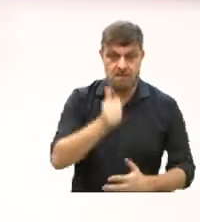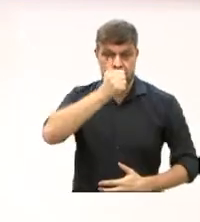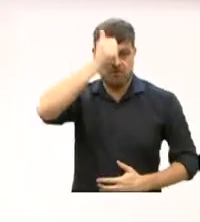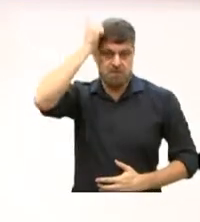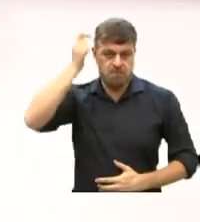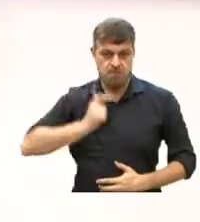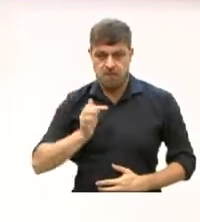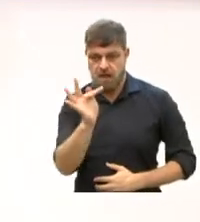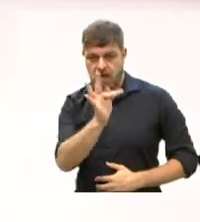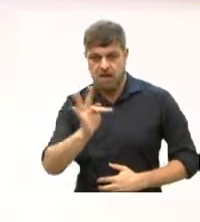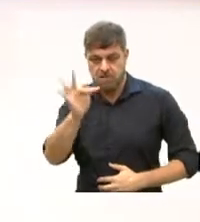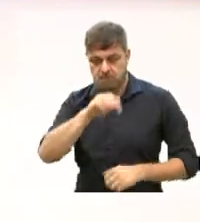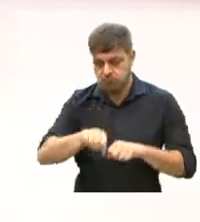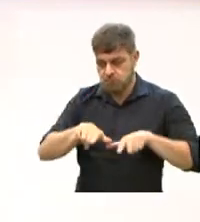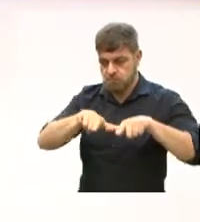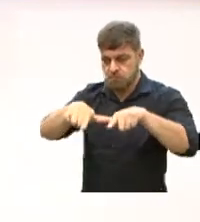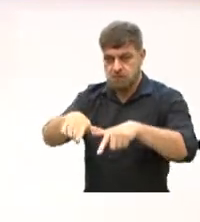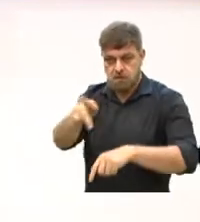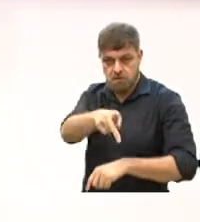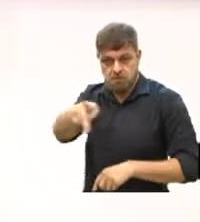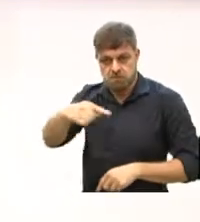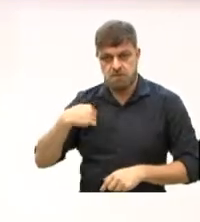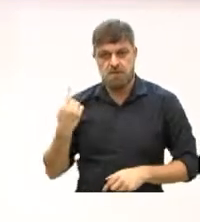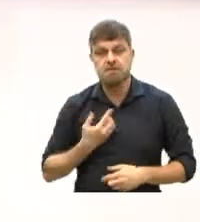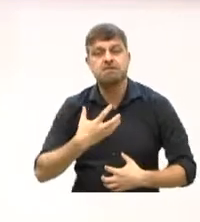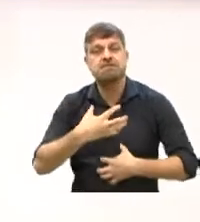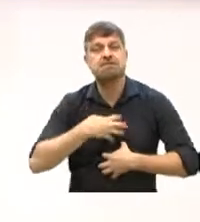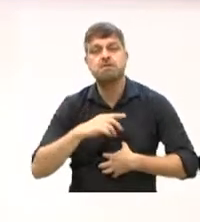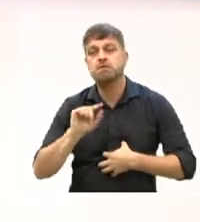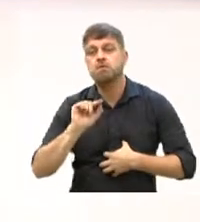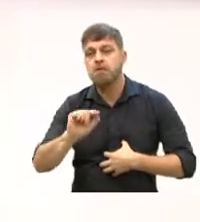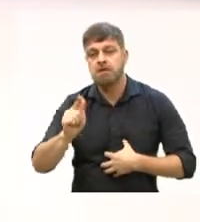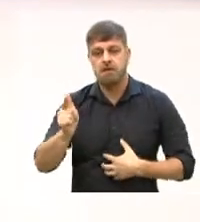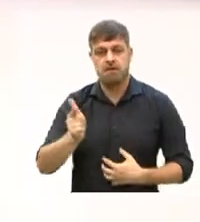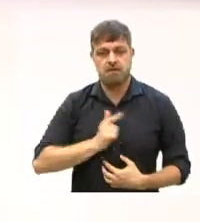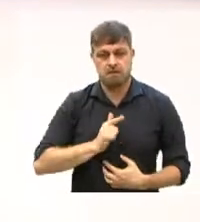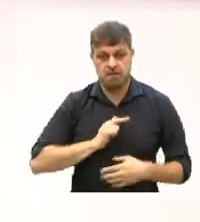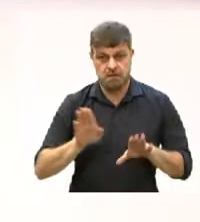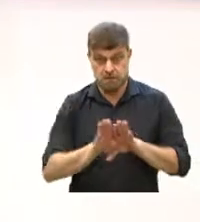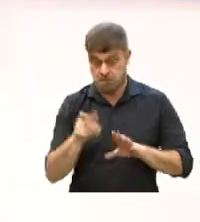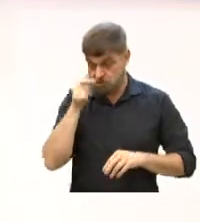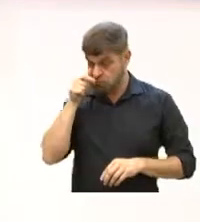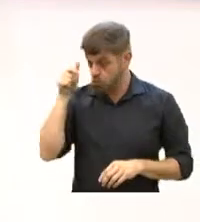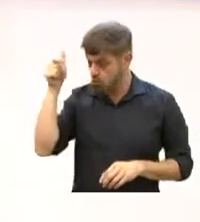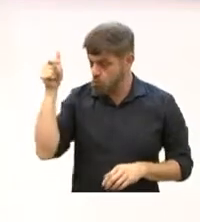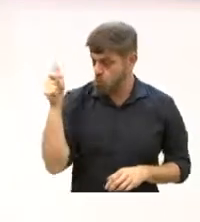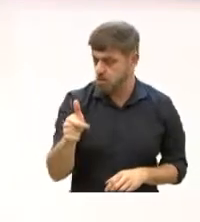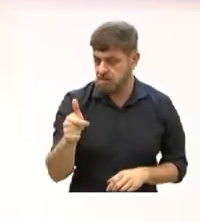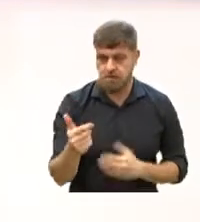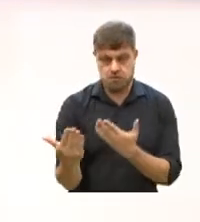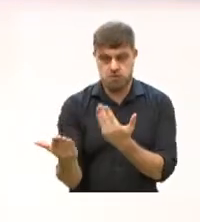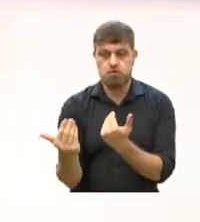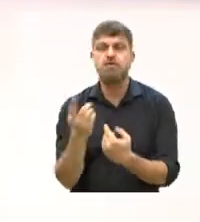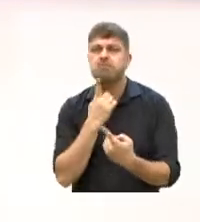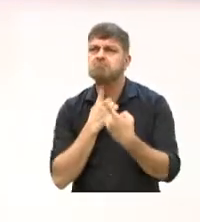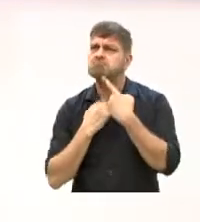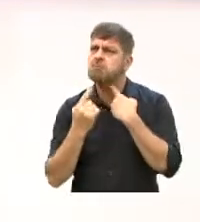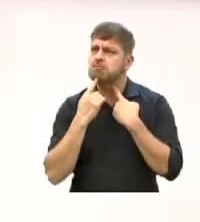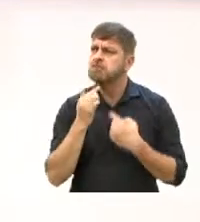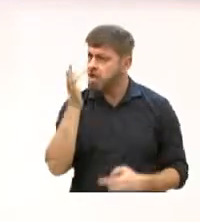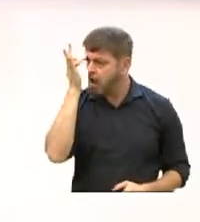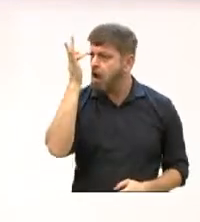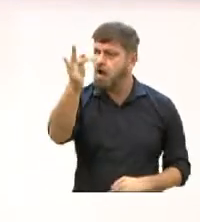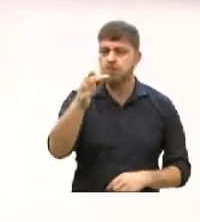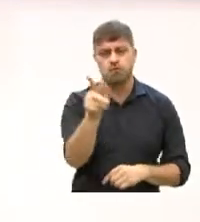cursos de formação de professores. Então, o que a gente tem sentido é que até tem um interesse dessa juventude hoje em ser